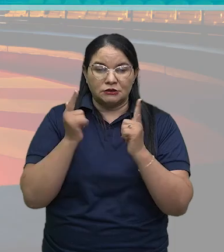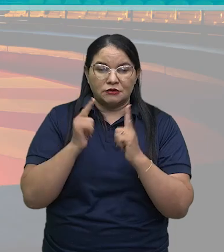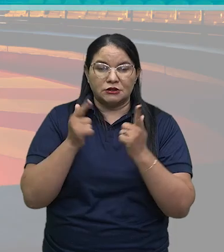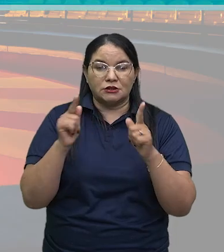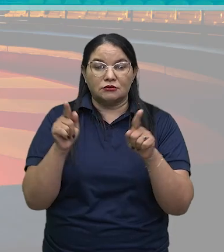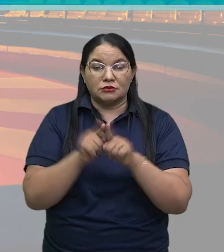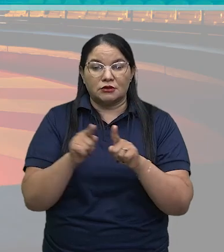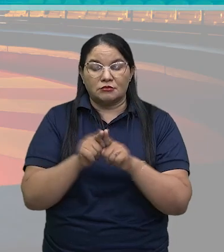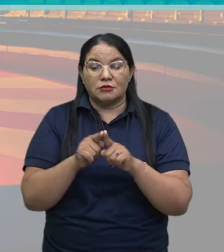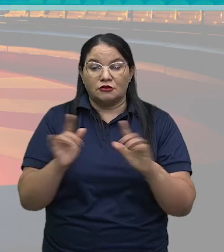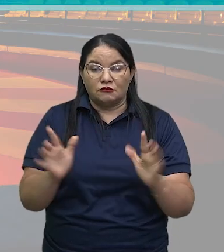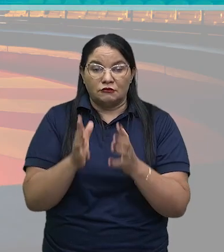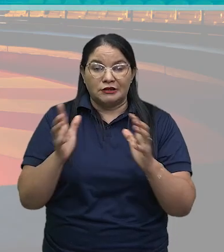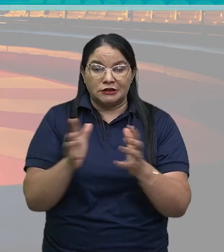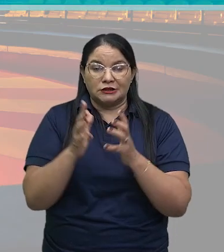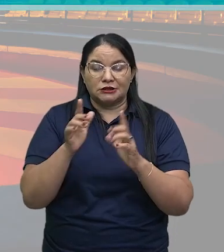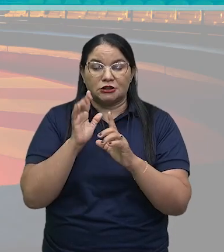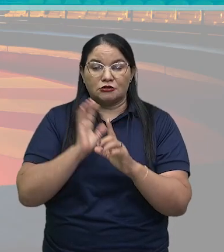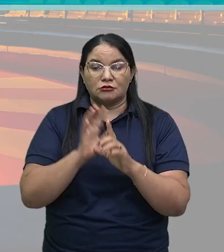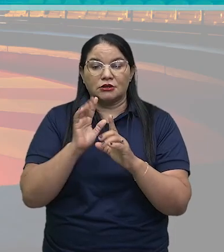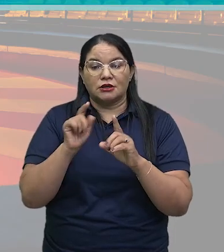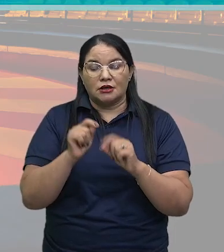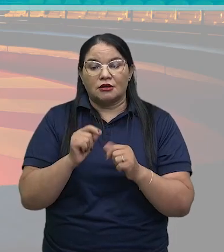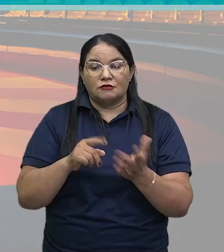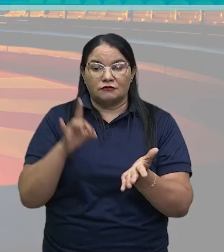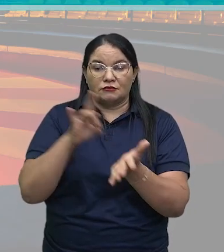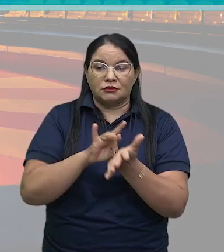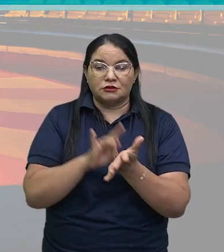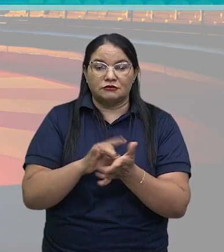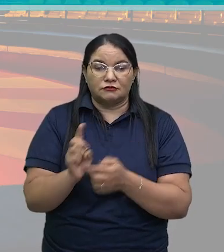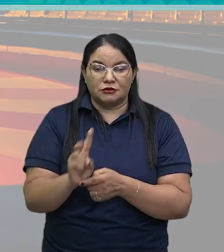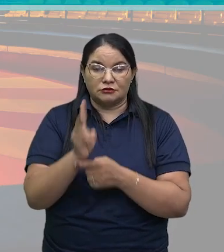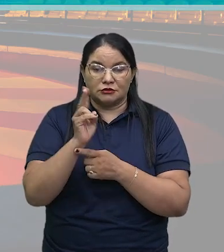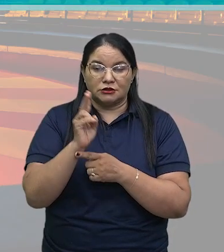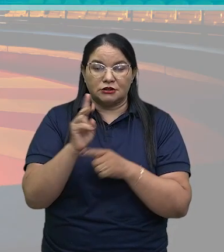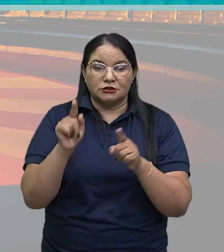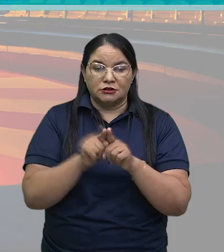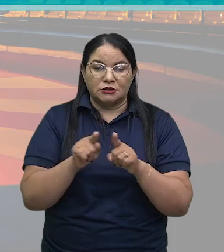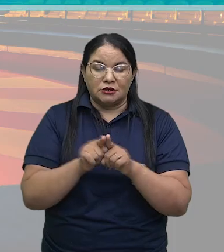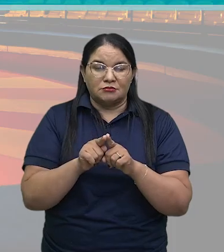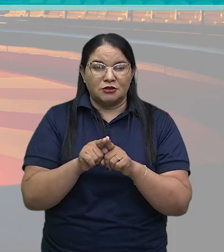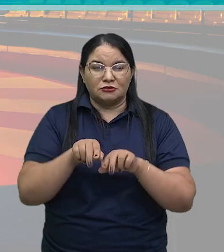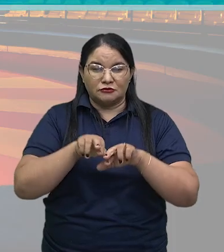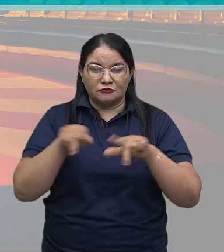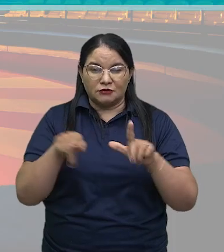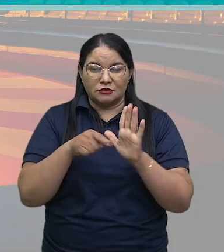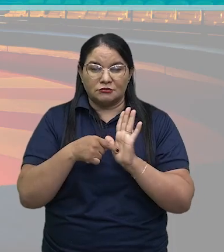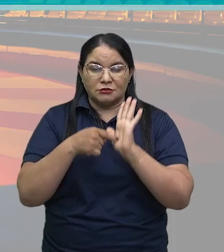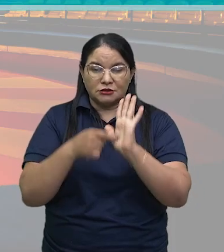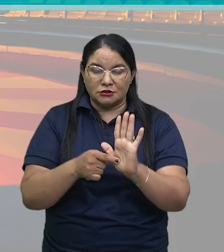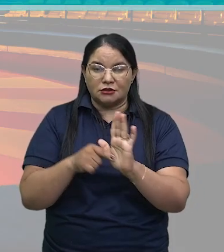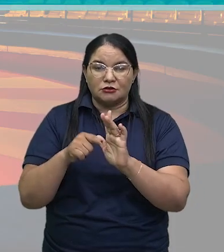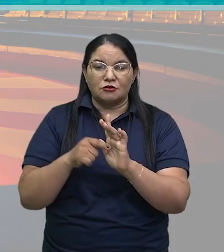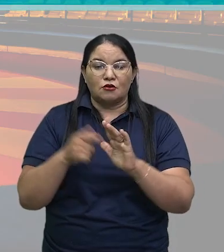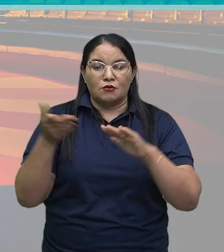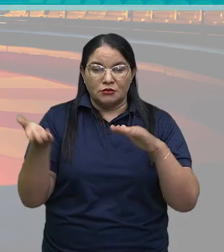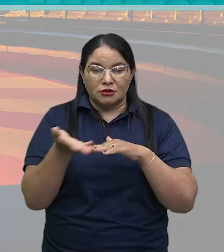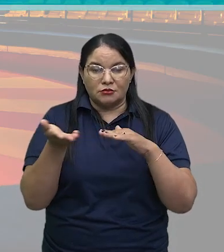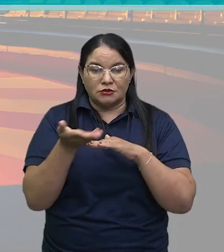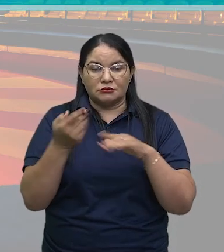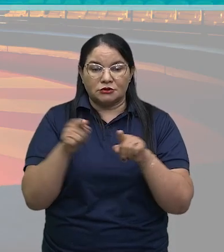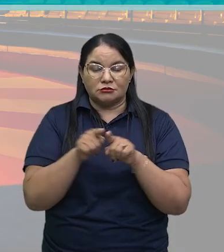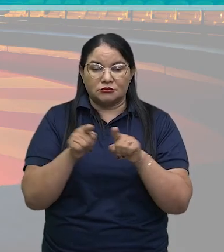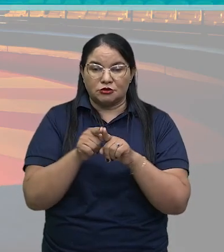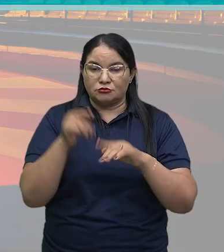entretenimento também influenciam o que é percebido como legítimo, valorizando, por vezes, espetáculos contemporâneos ou